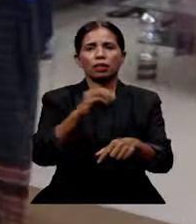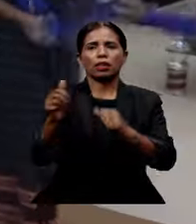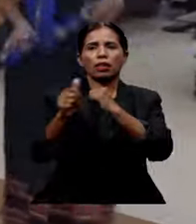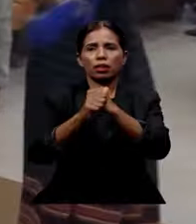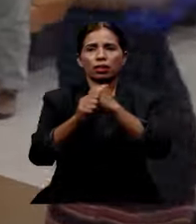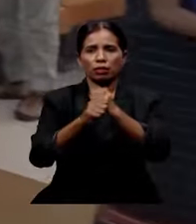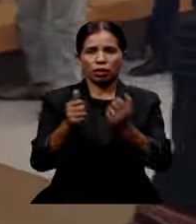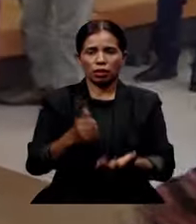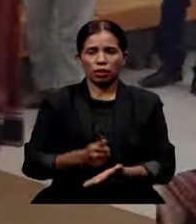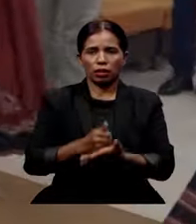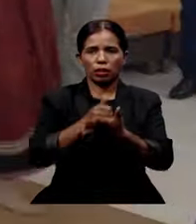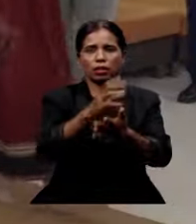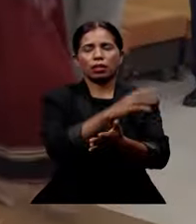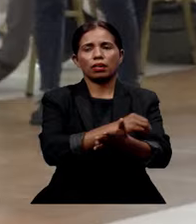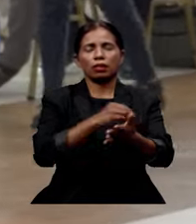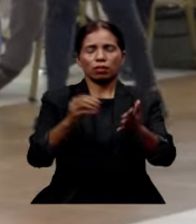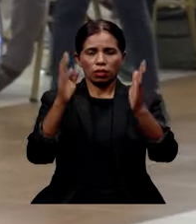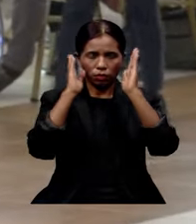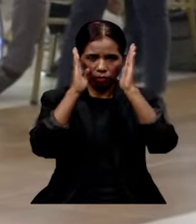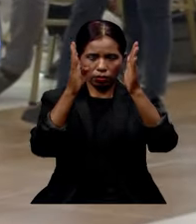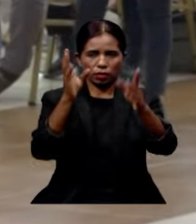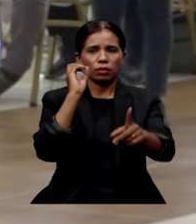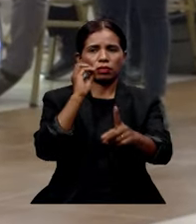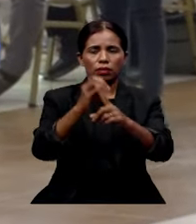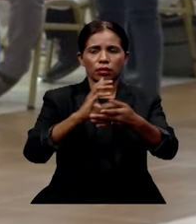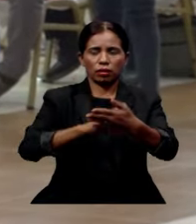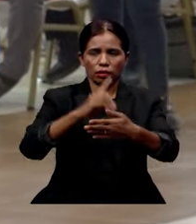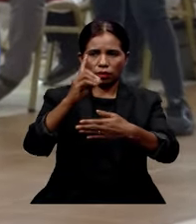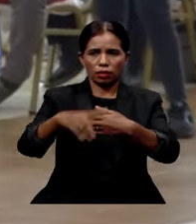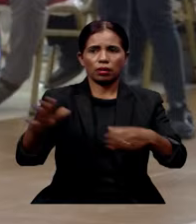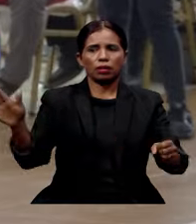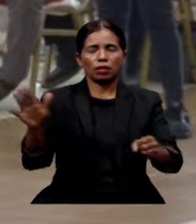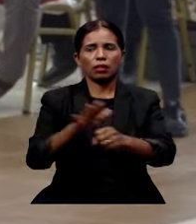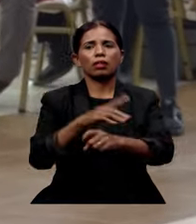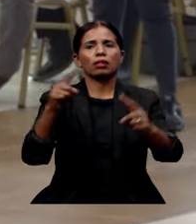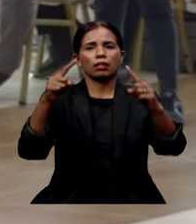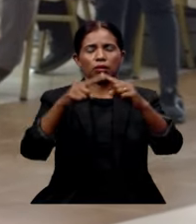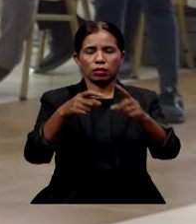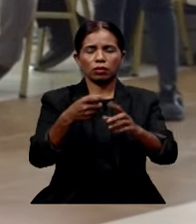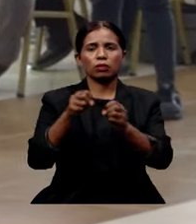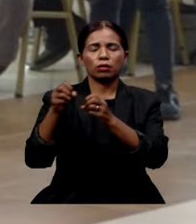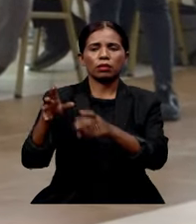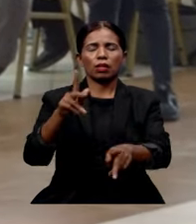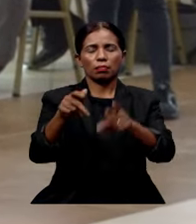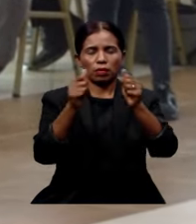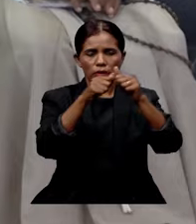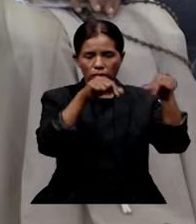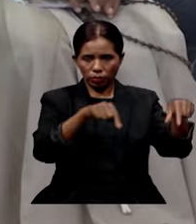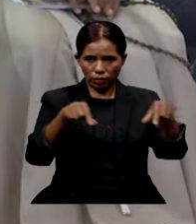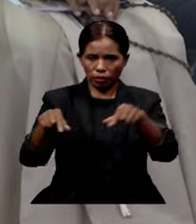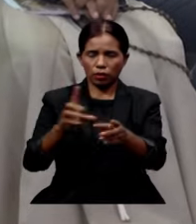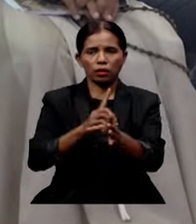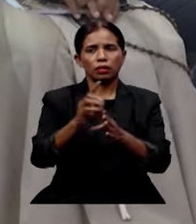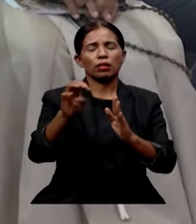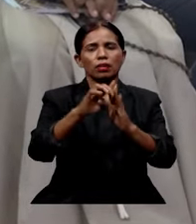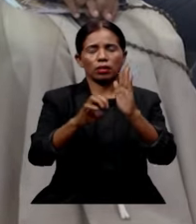de salva no alcança meta objetivo desenvolvimento sustentável ba no russi ema deficiência. Diretor